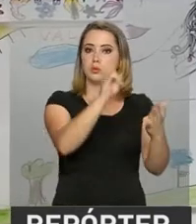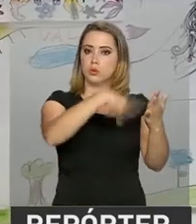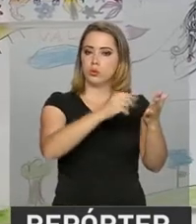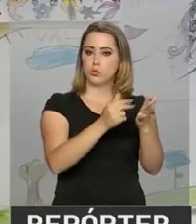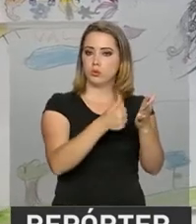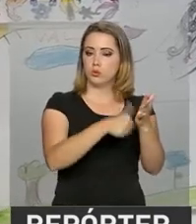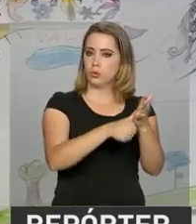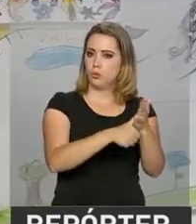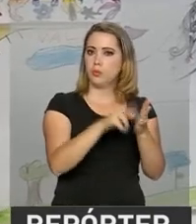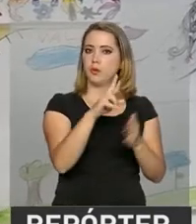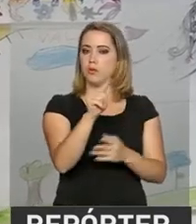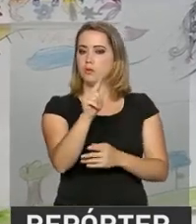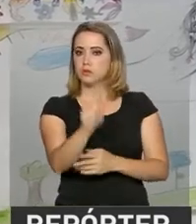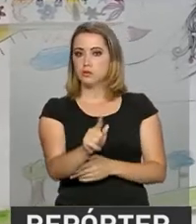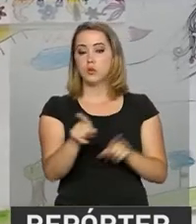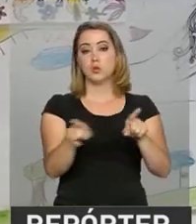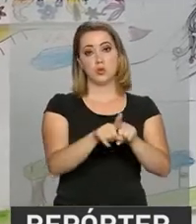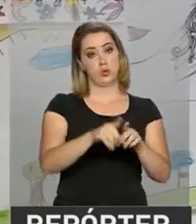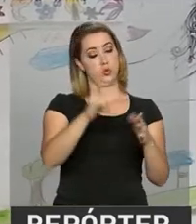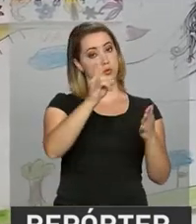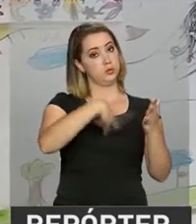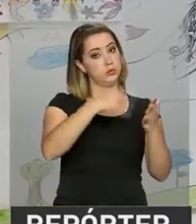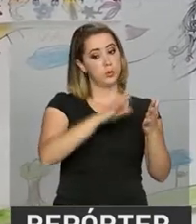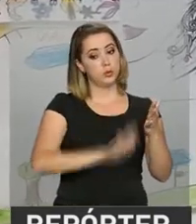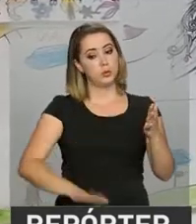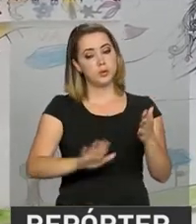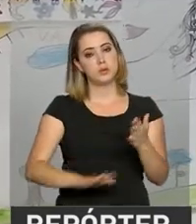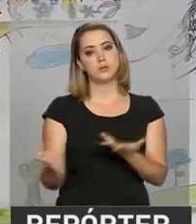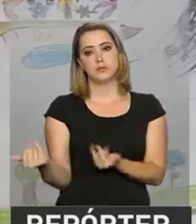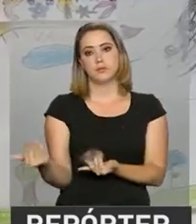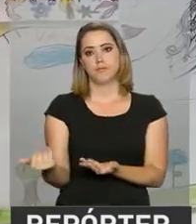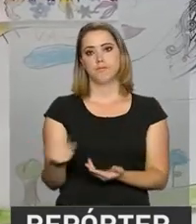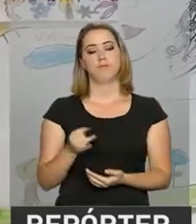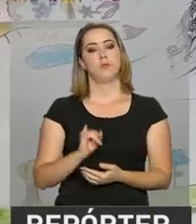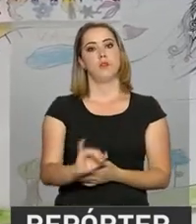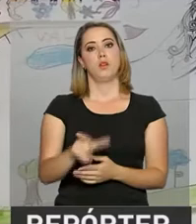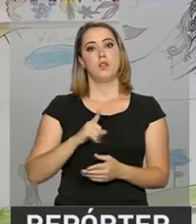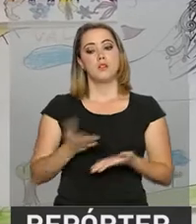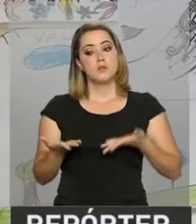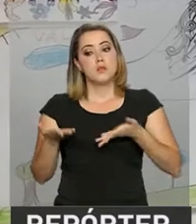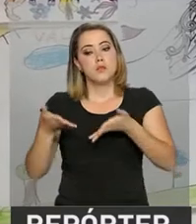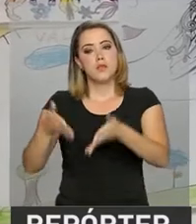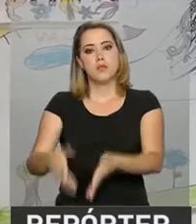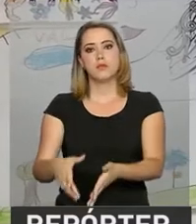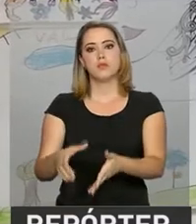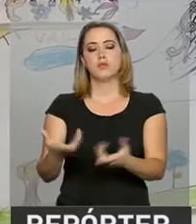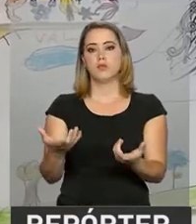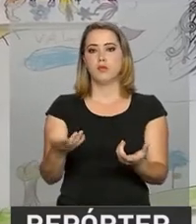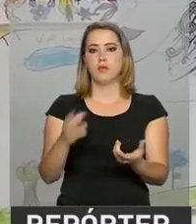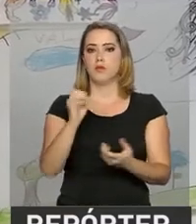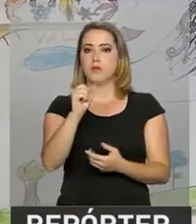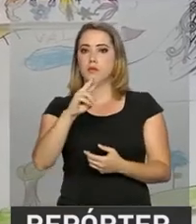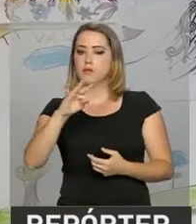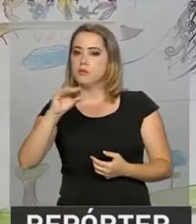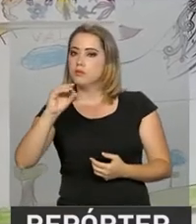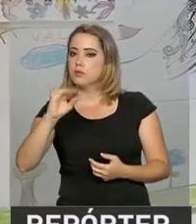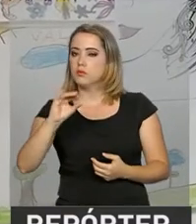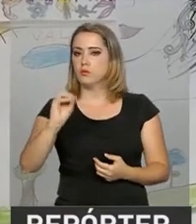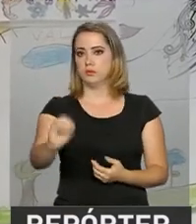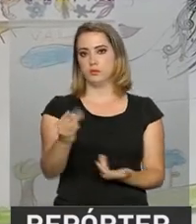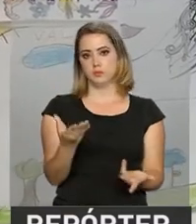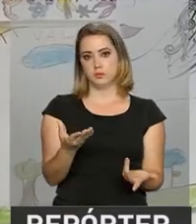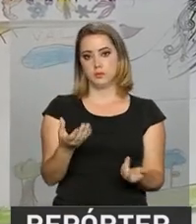pessoal e o documento da criança ou do adolescente. No caso da emissão nos modelos da resolução 131 do